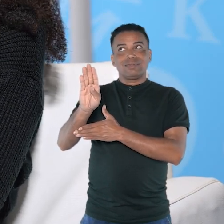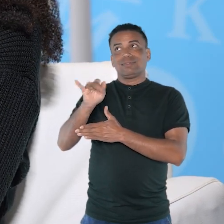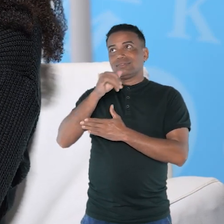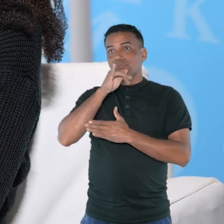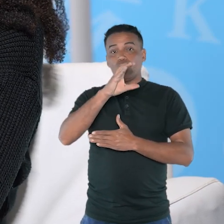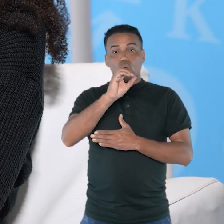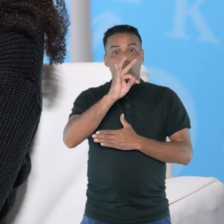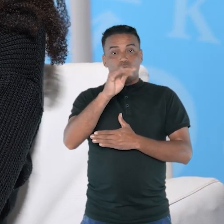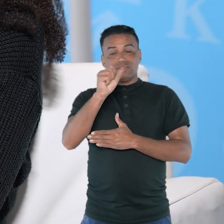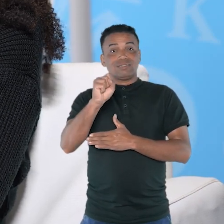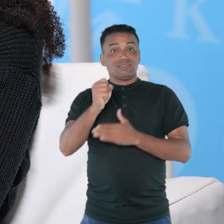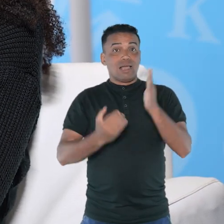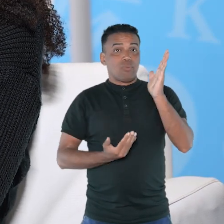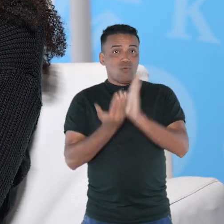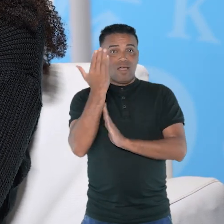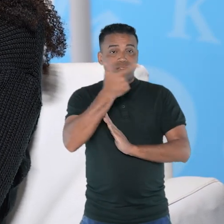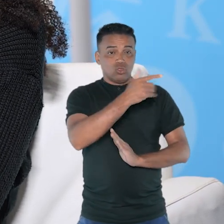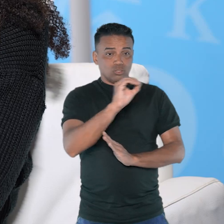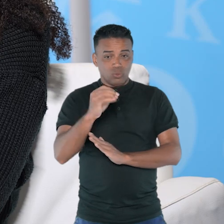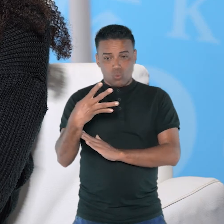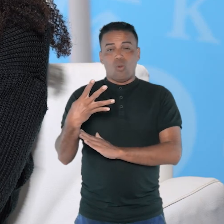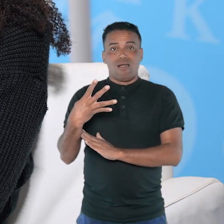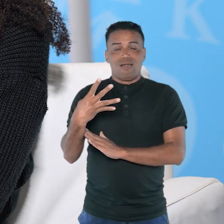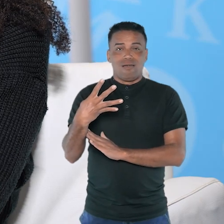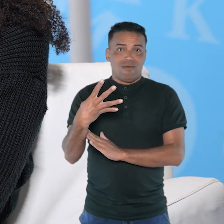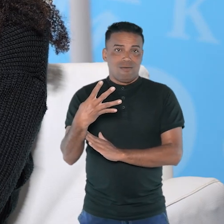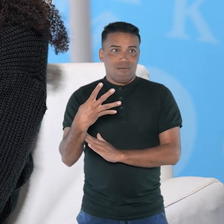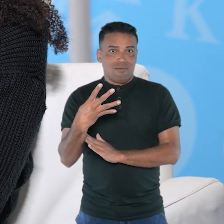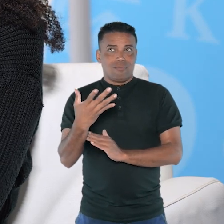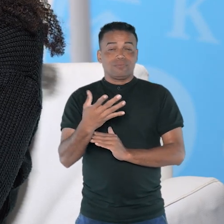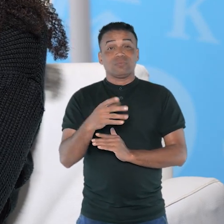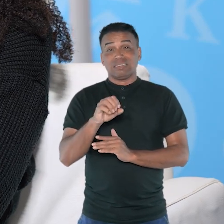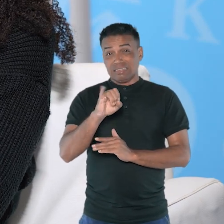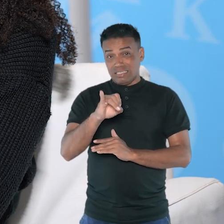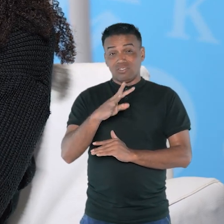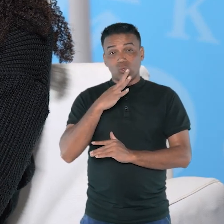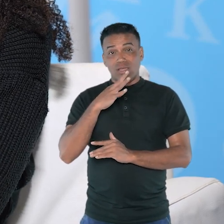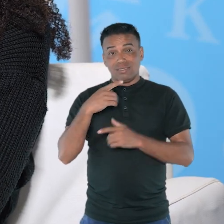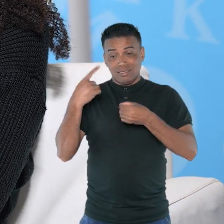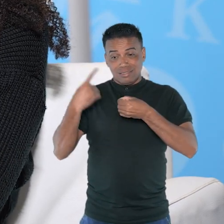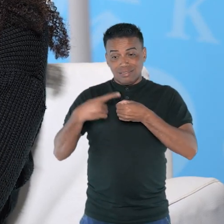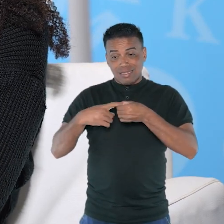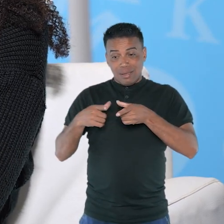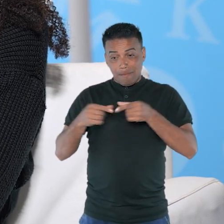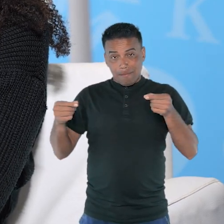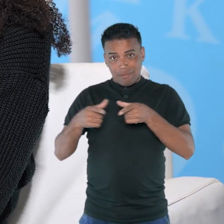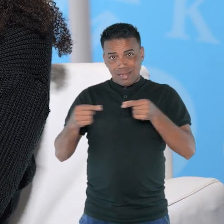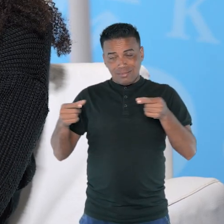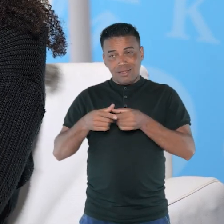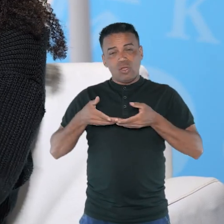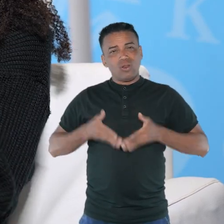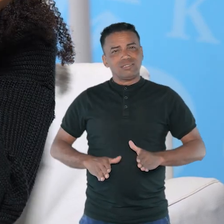foram aprovadas em 2004, e se vocês conhecem Brasília, eu nasci